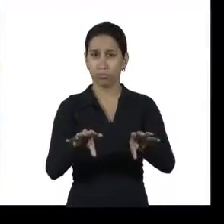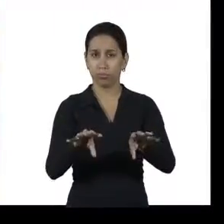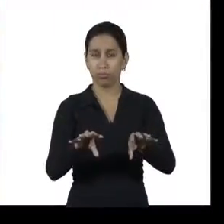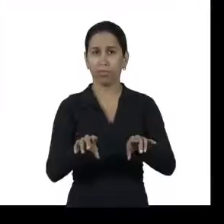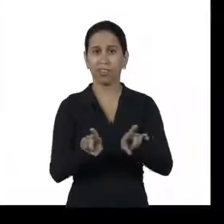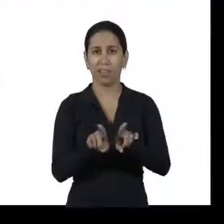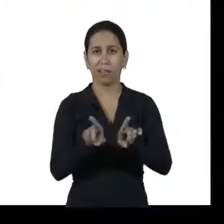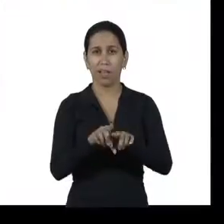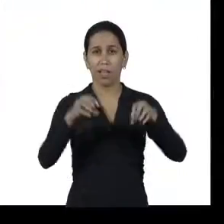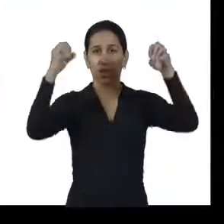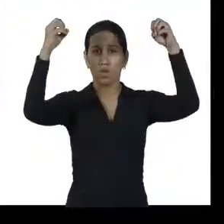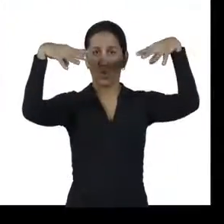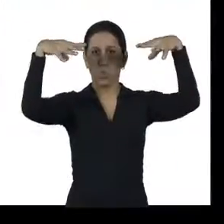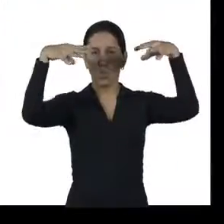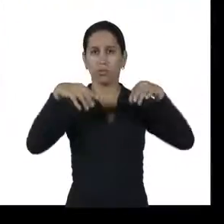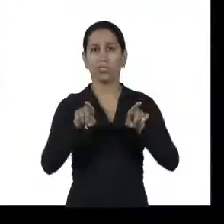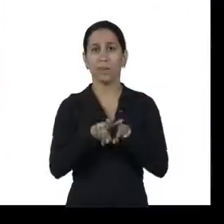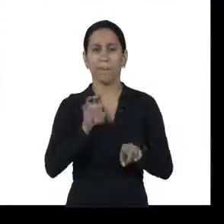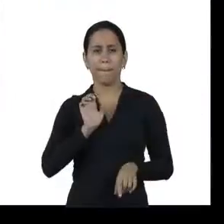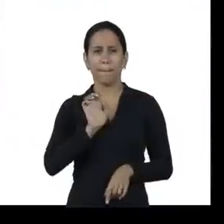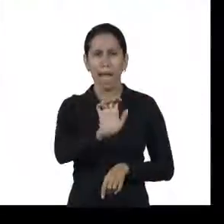luz, buzina,